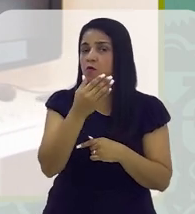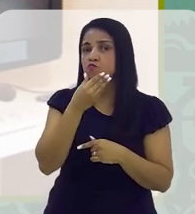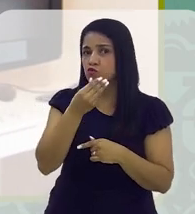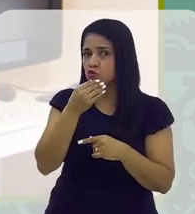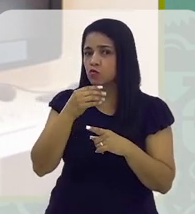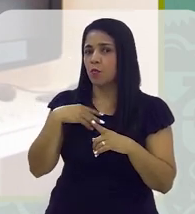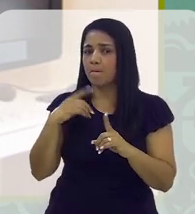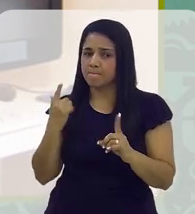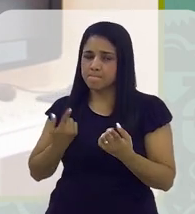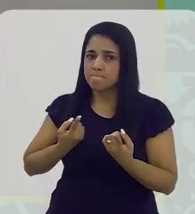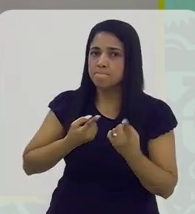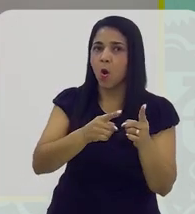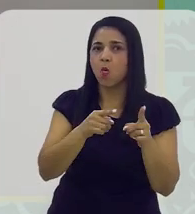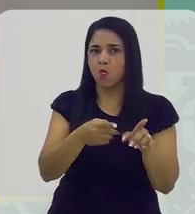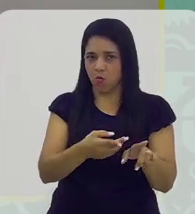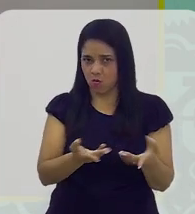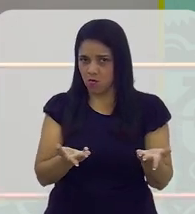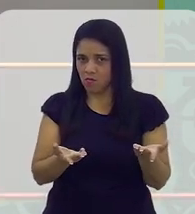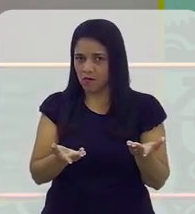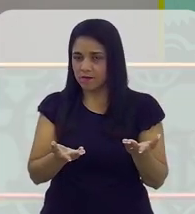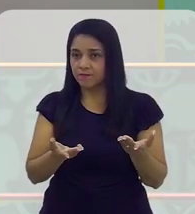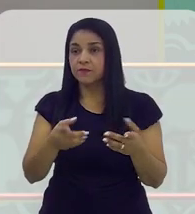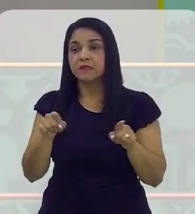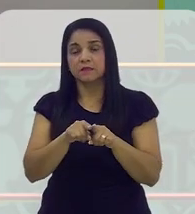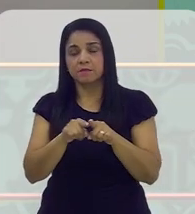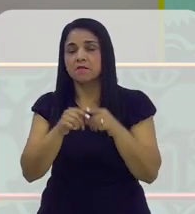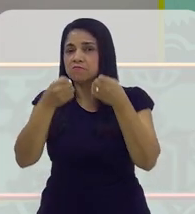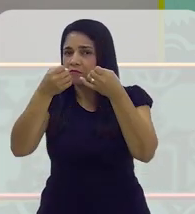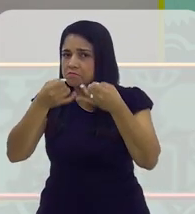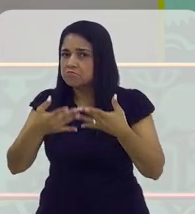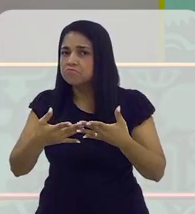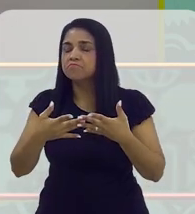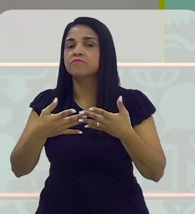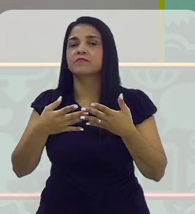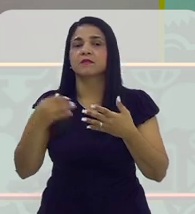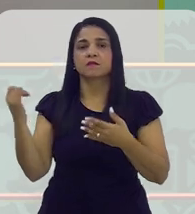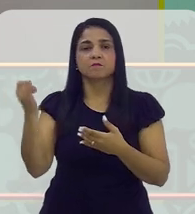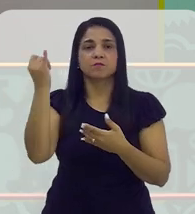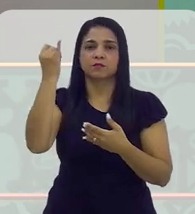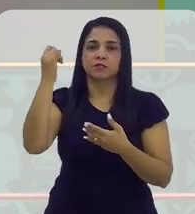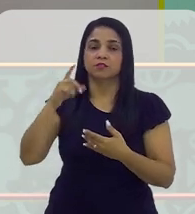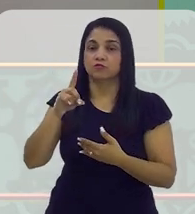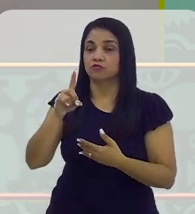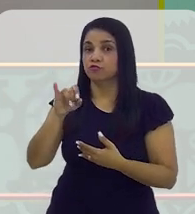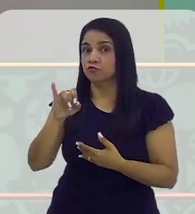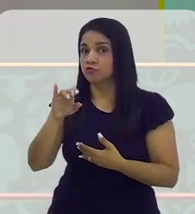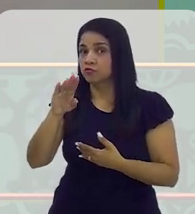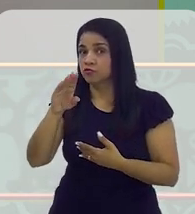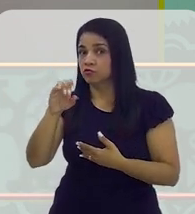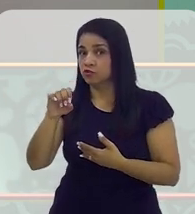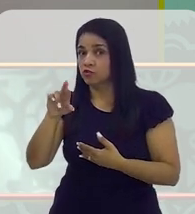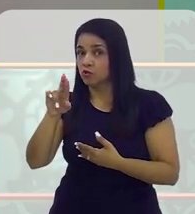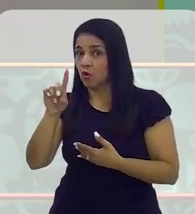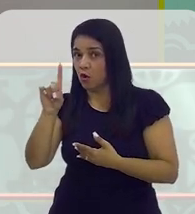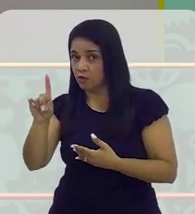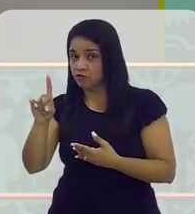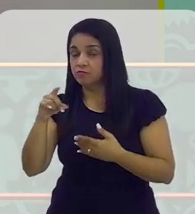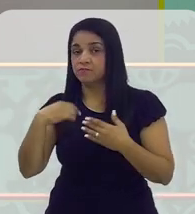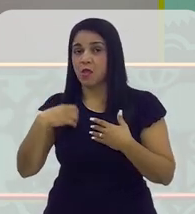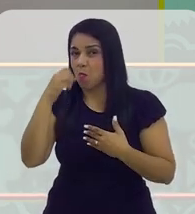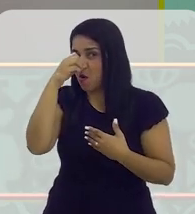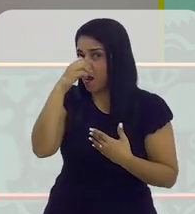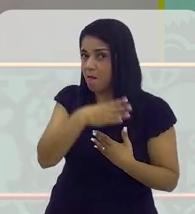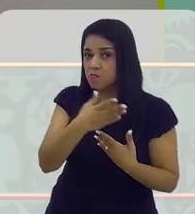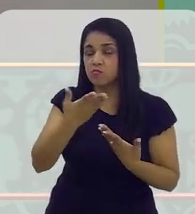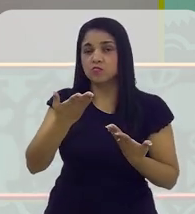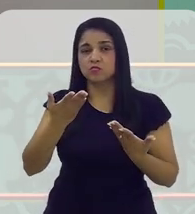O que a gente observa nessas vítimas, principalmente em relação ao Discord, porque, assim, onde a gente tem esse